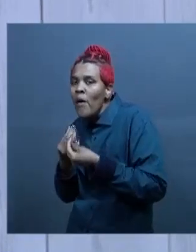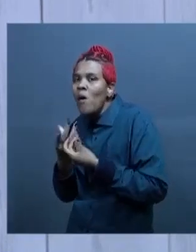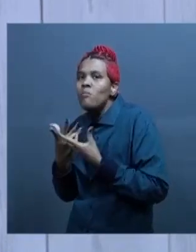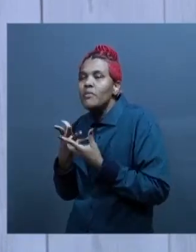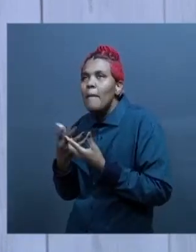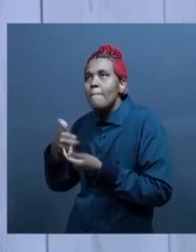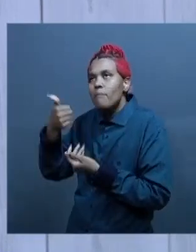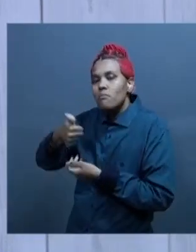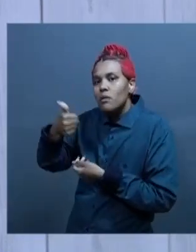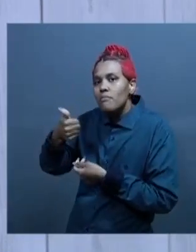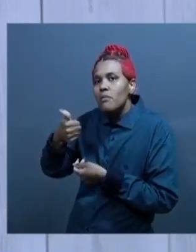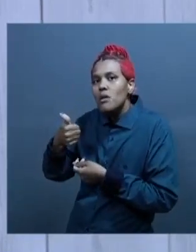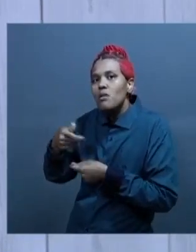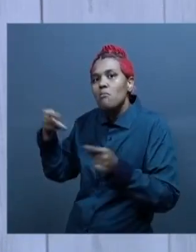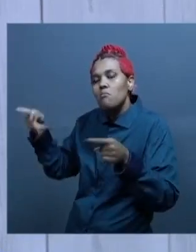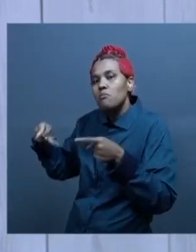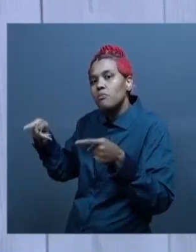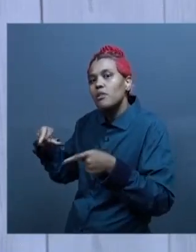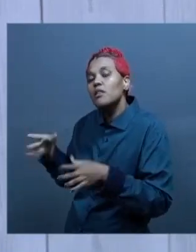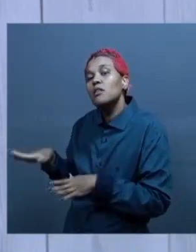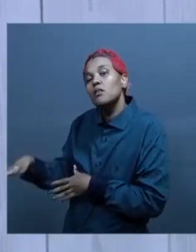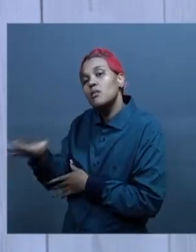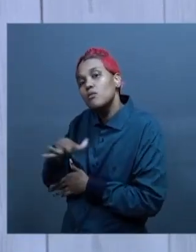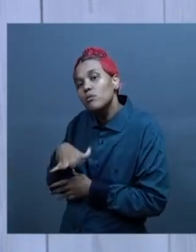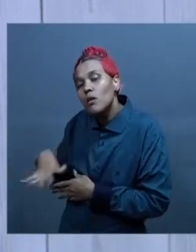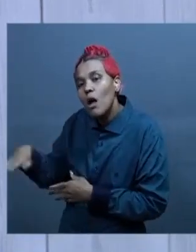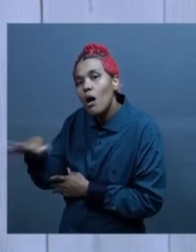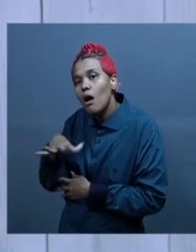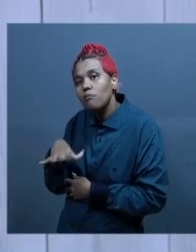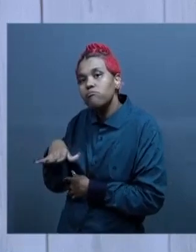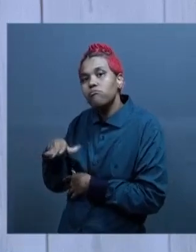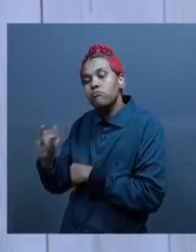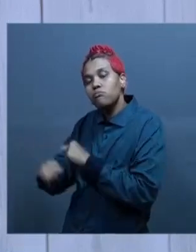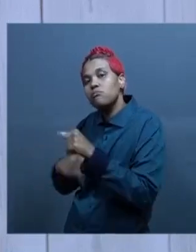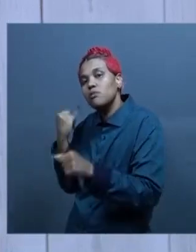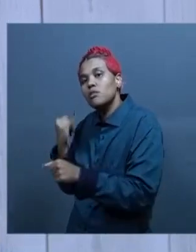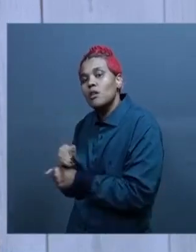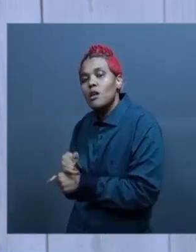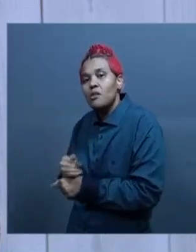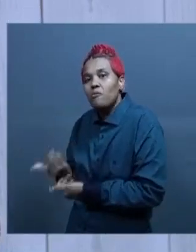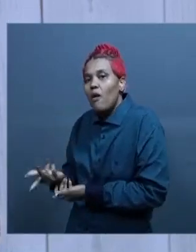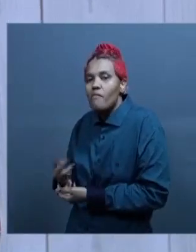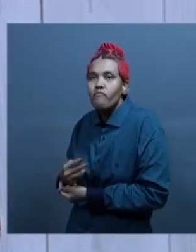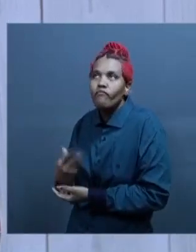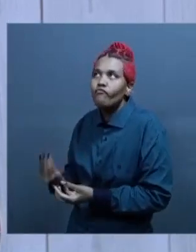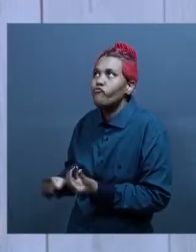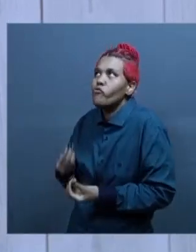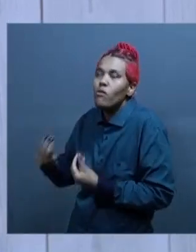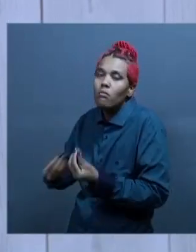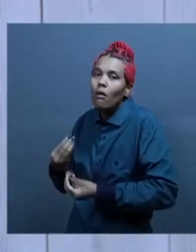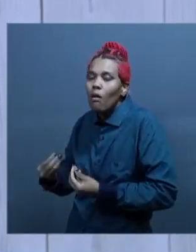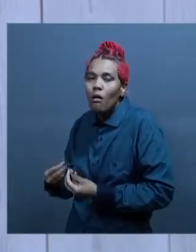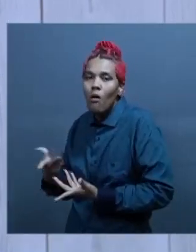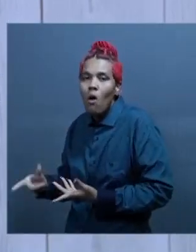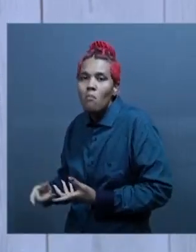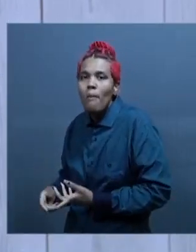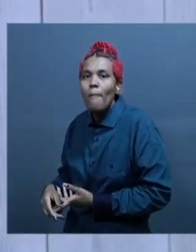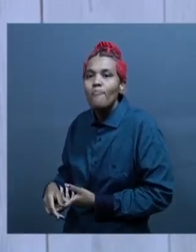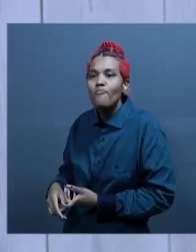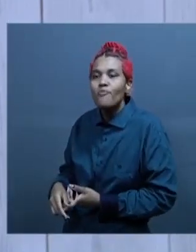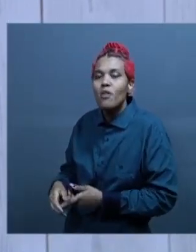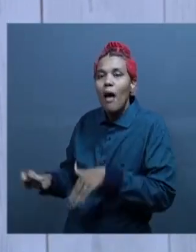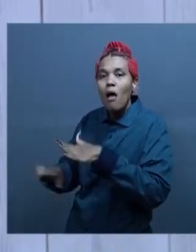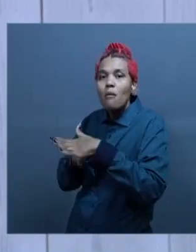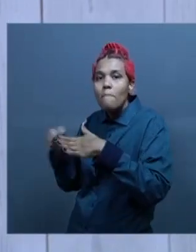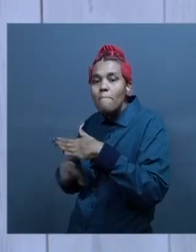primeiro da popularização da internet né porque não adianta o pequeno empresário terá acesso a uma